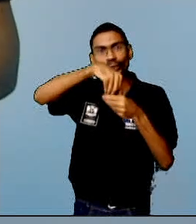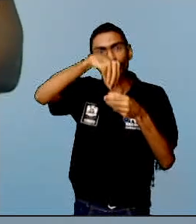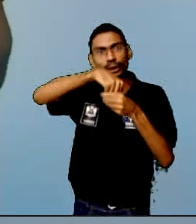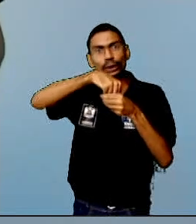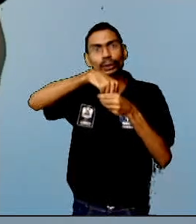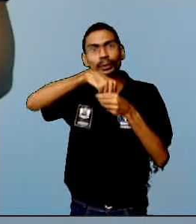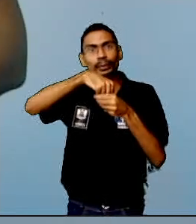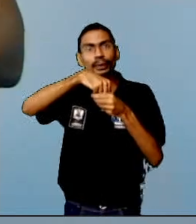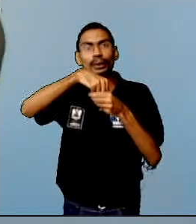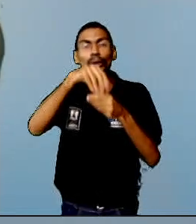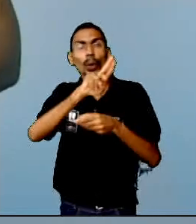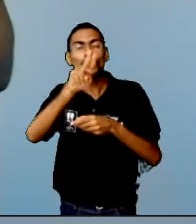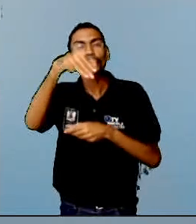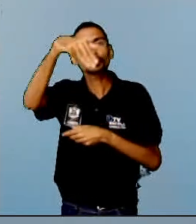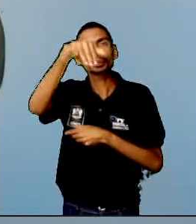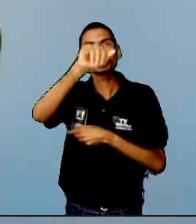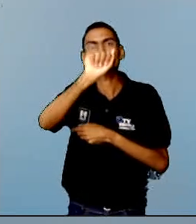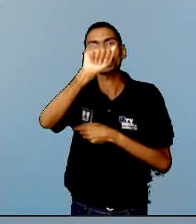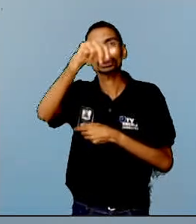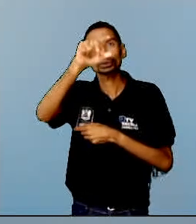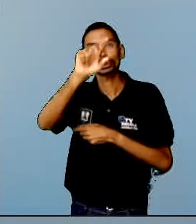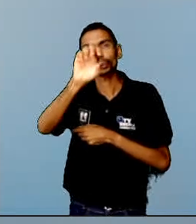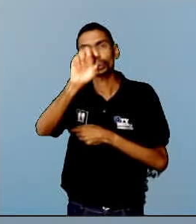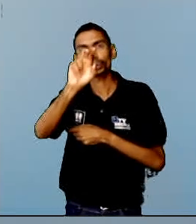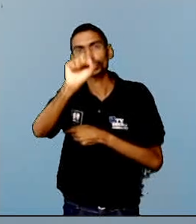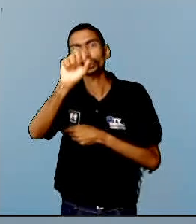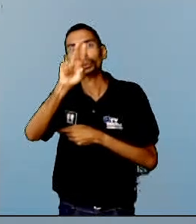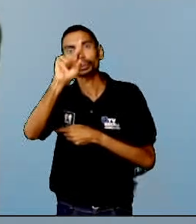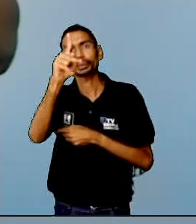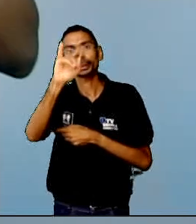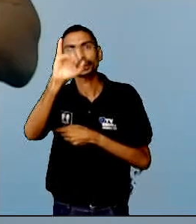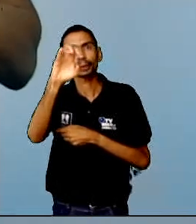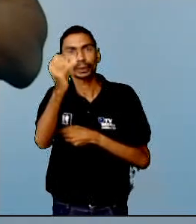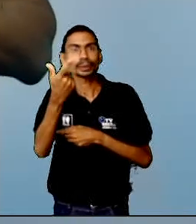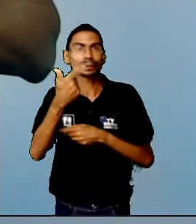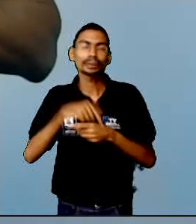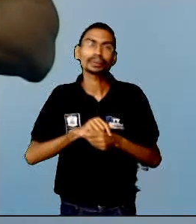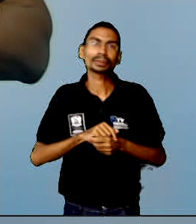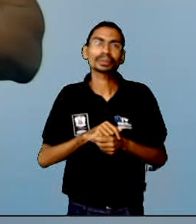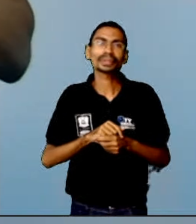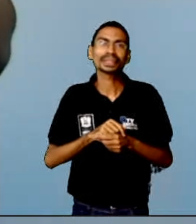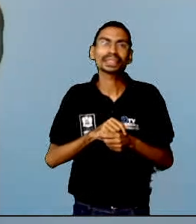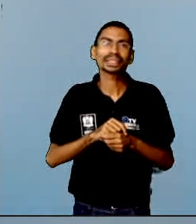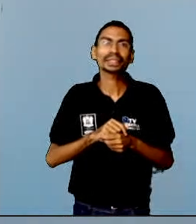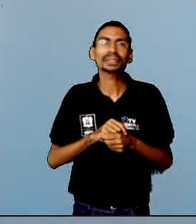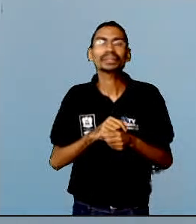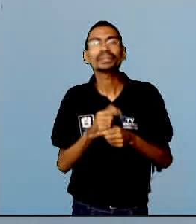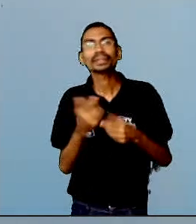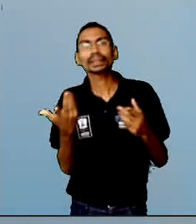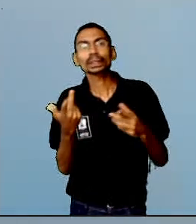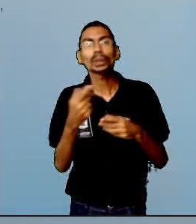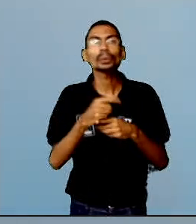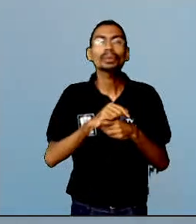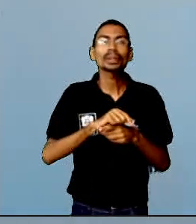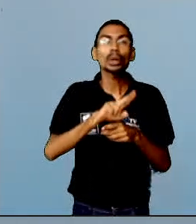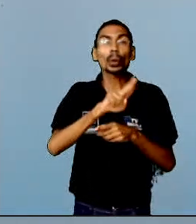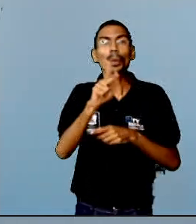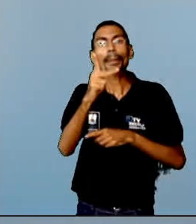termina o seu processo de desenvolvimento embrionário. Um exemplo de animais que são